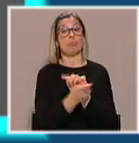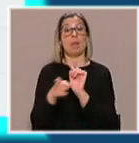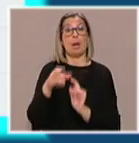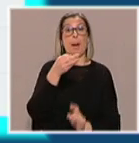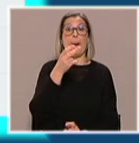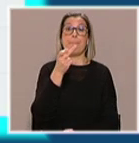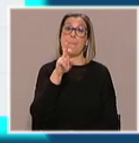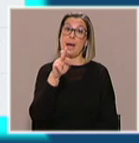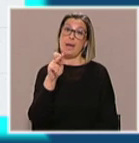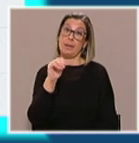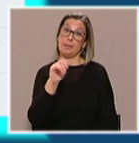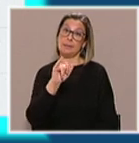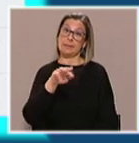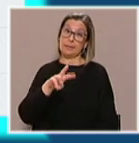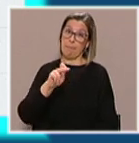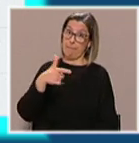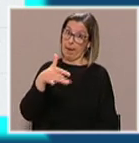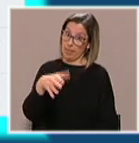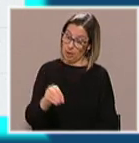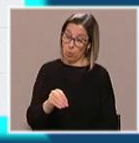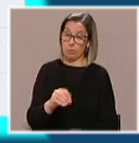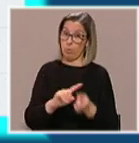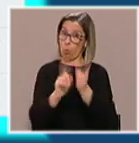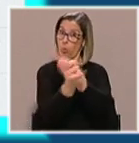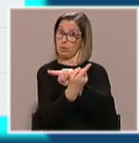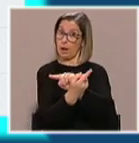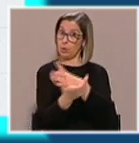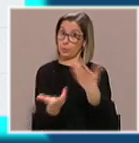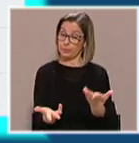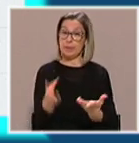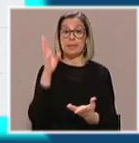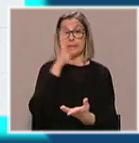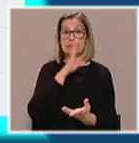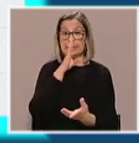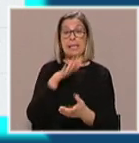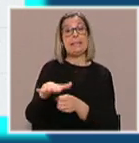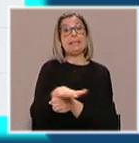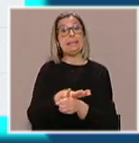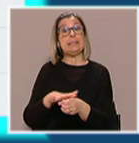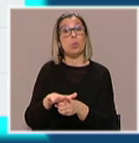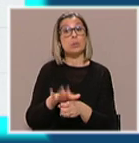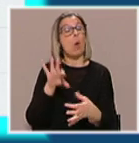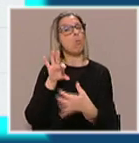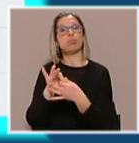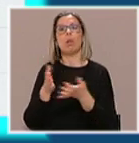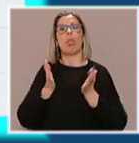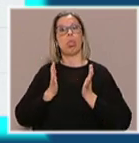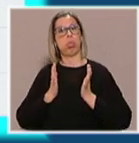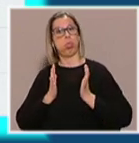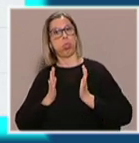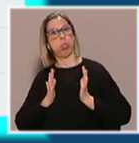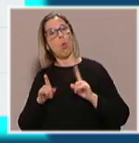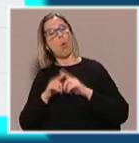parasimpático verifica-se exatamente o oposto. Ou seja, se estamos a falar de situações de relaxamento, de